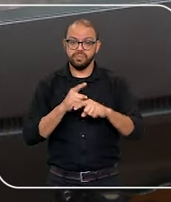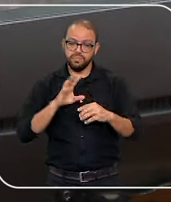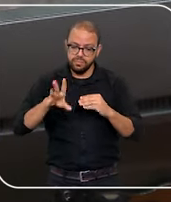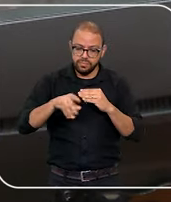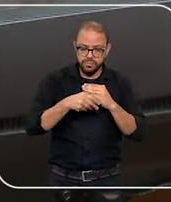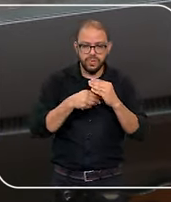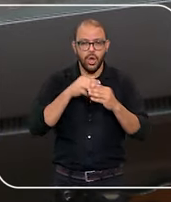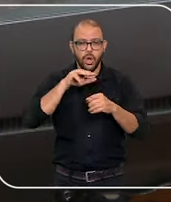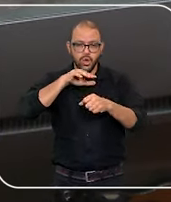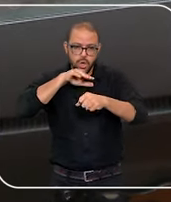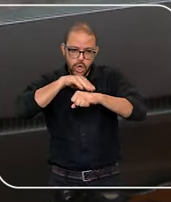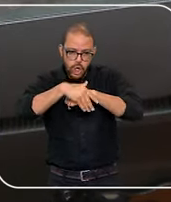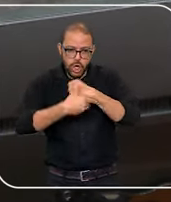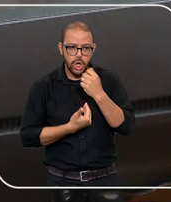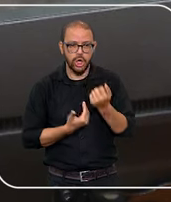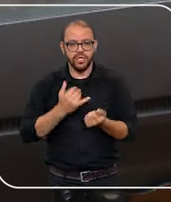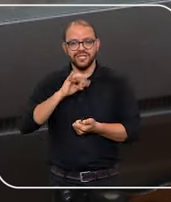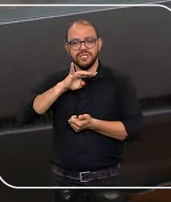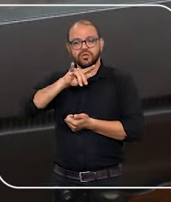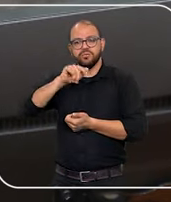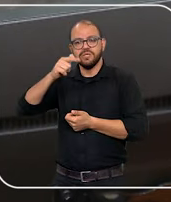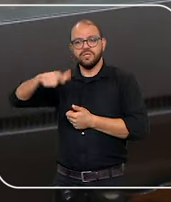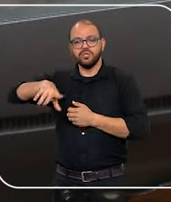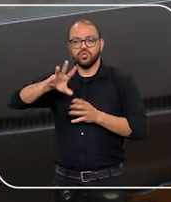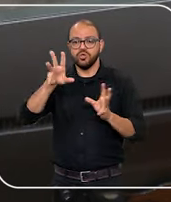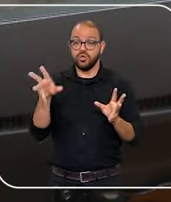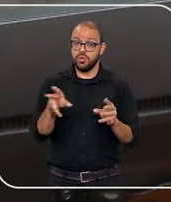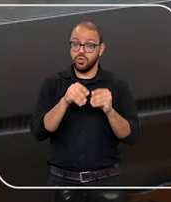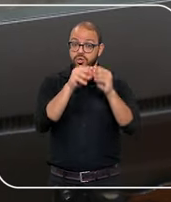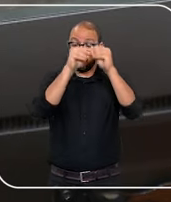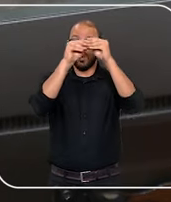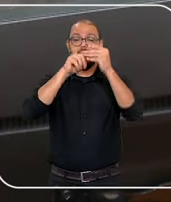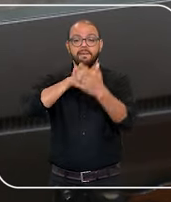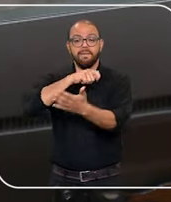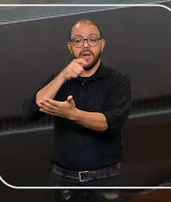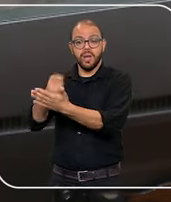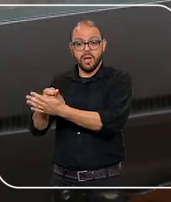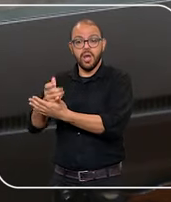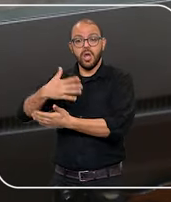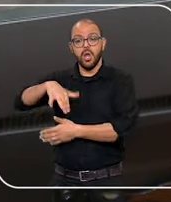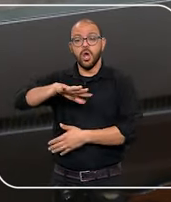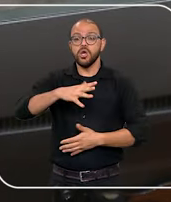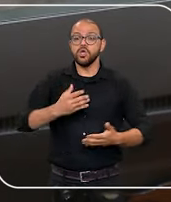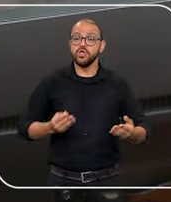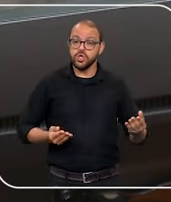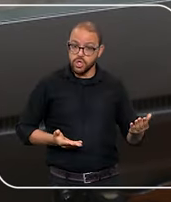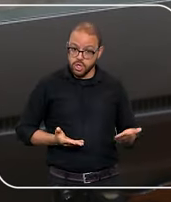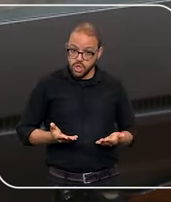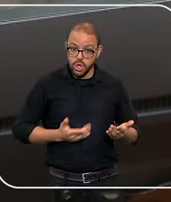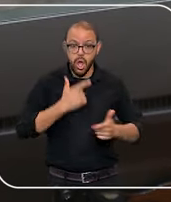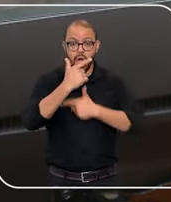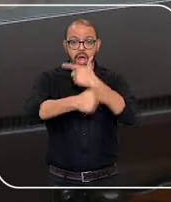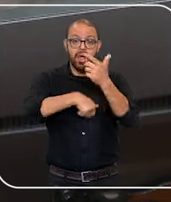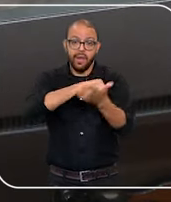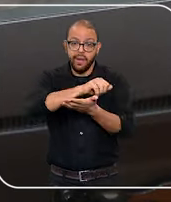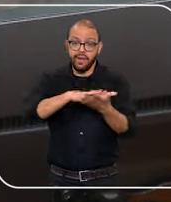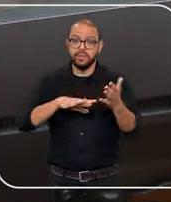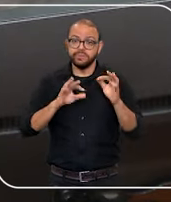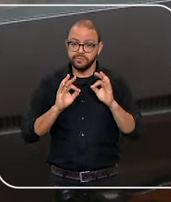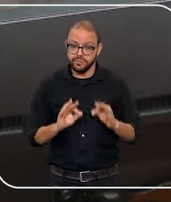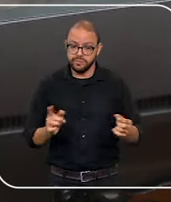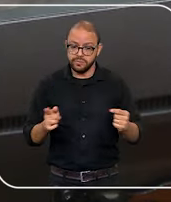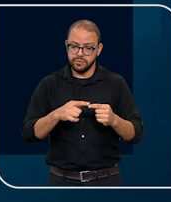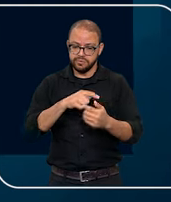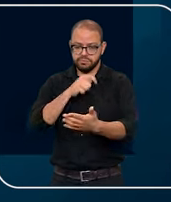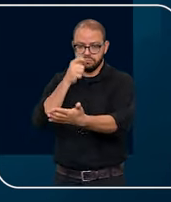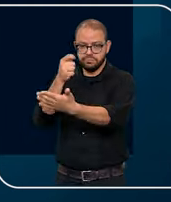porque benefícios como adicional noturno, adicional de insalubridade e as horas extras são devidos aos servidores somente enquanto desempenharem